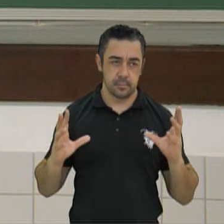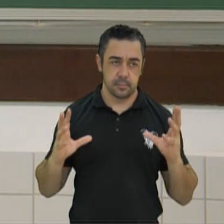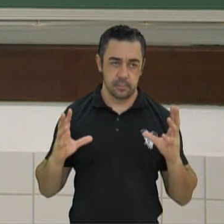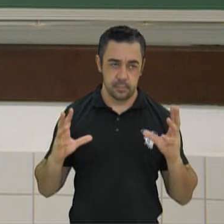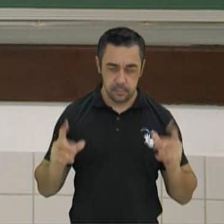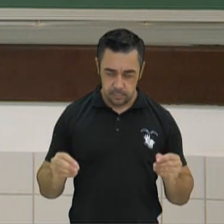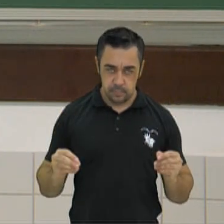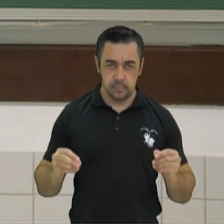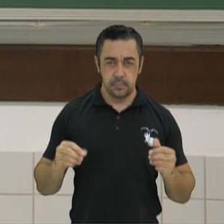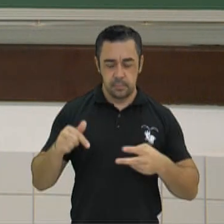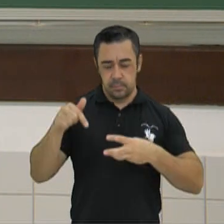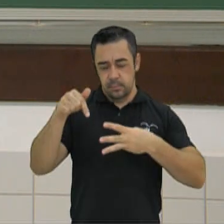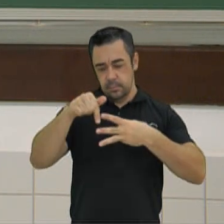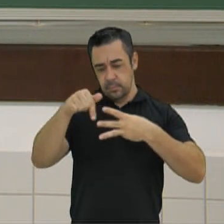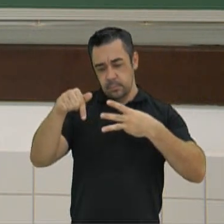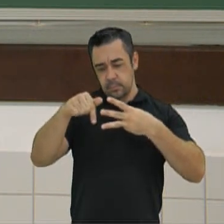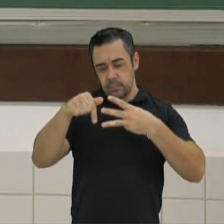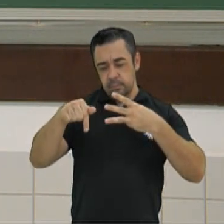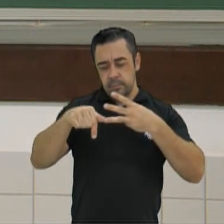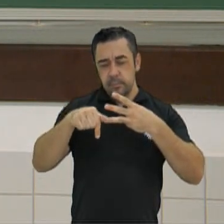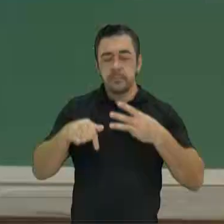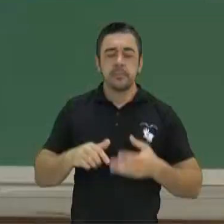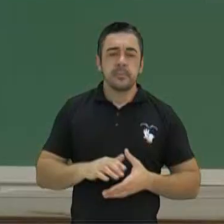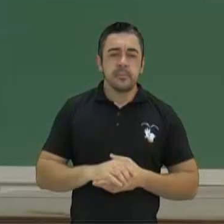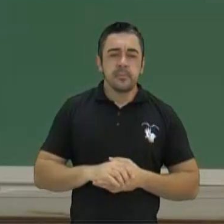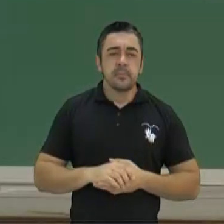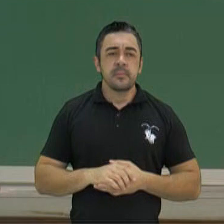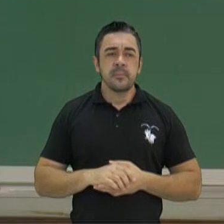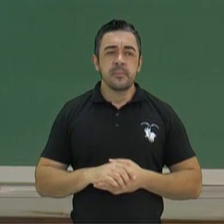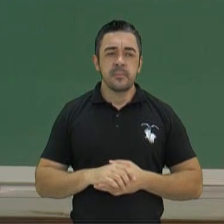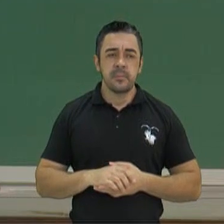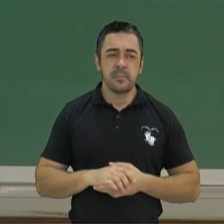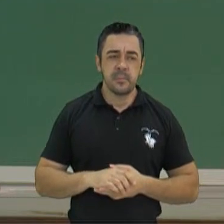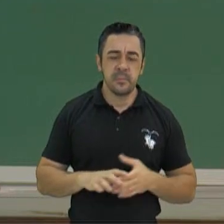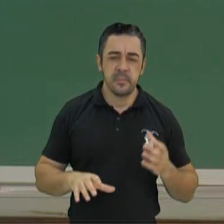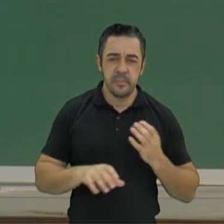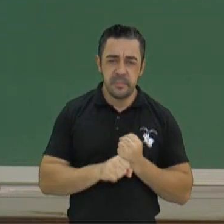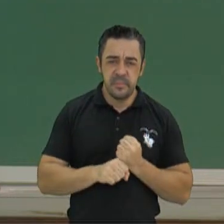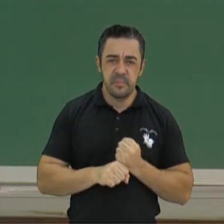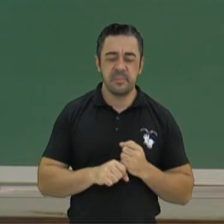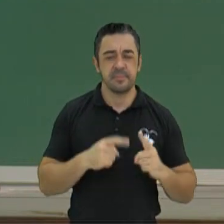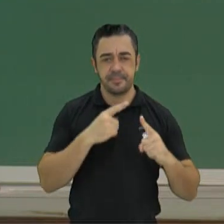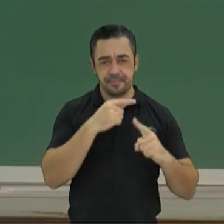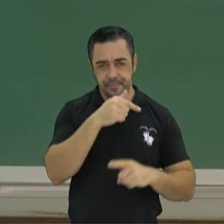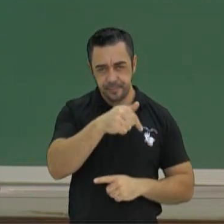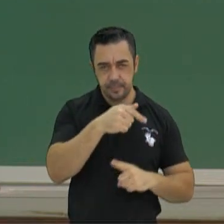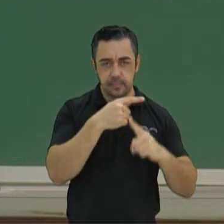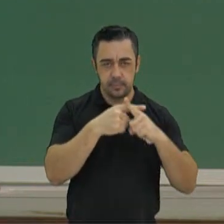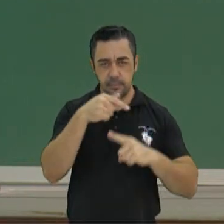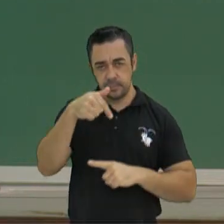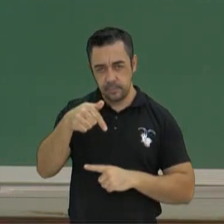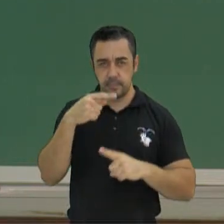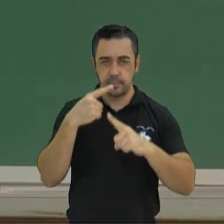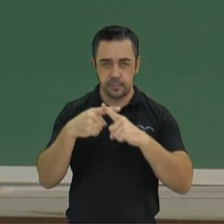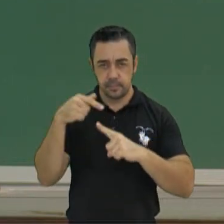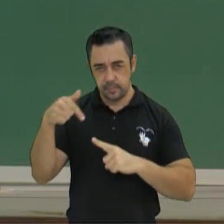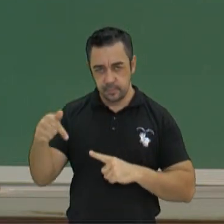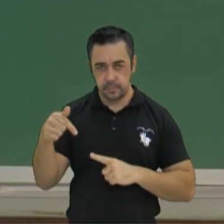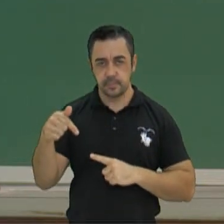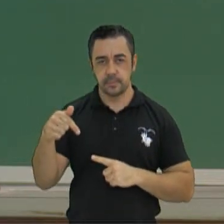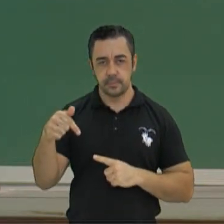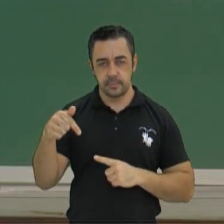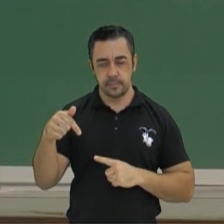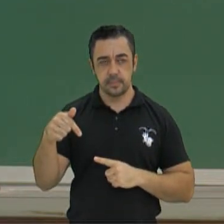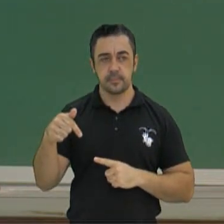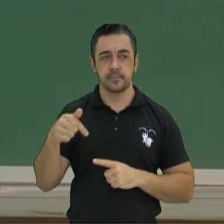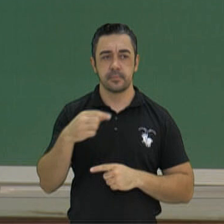arestas desse cubo é 7 centímetros. Então, vamos lá? Vamos calcular? Então, vamos multiplicar. 7 vezes 7,